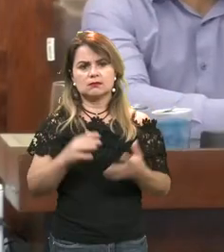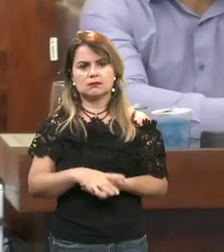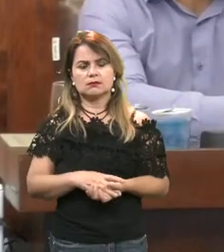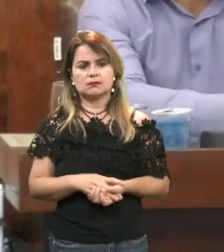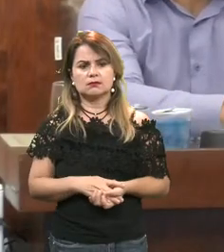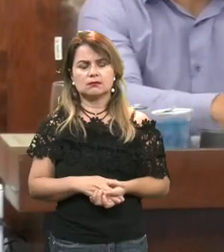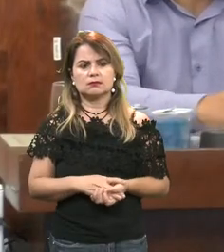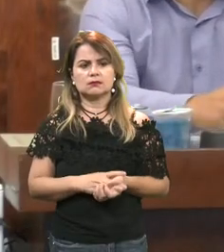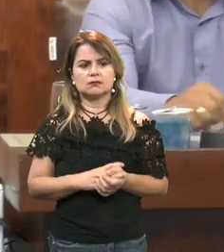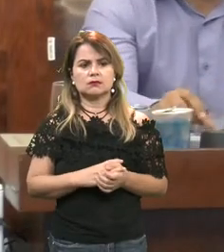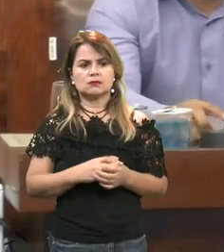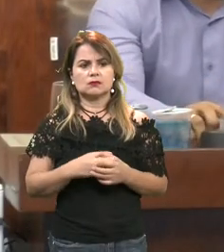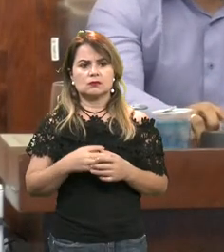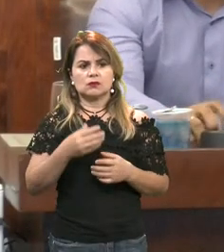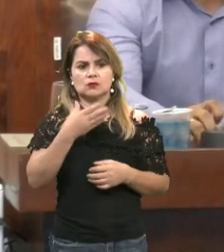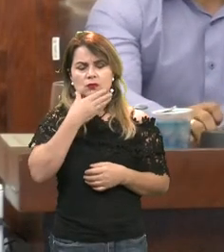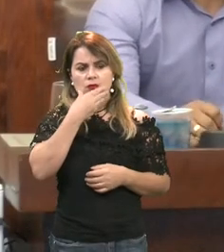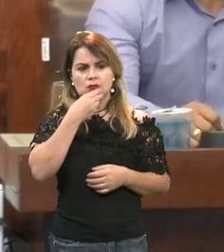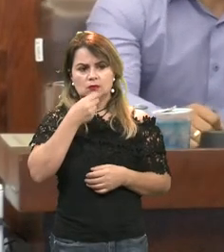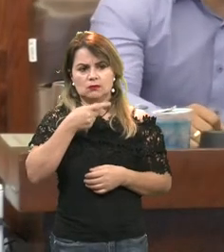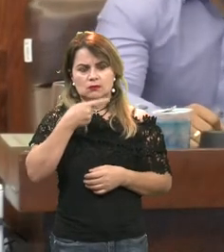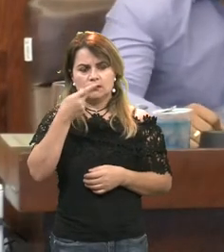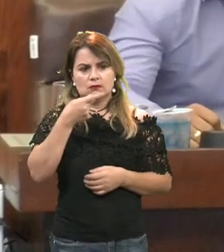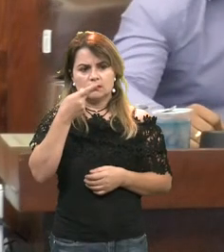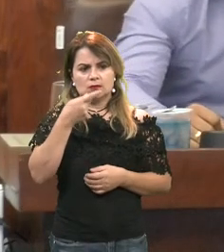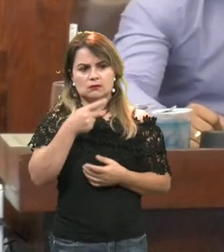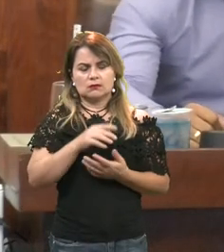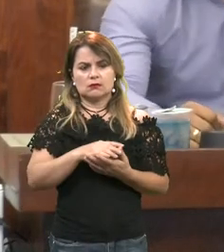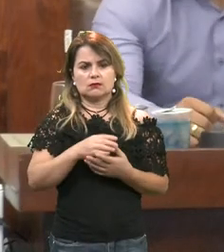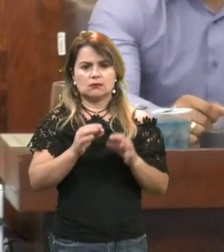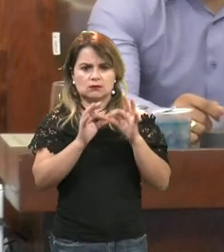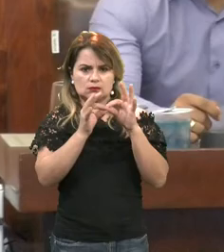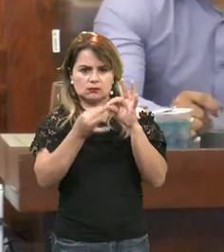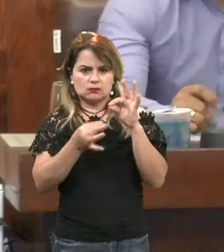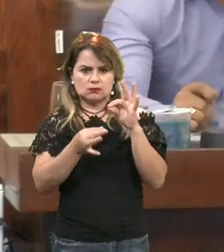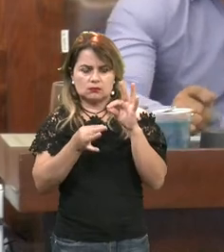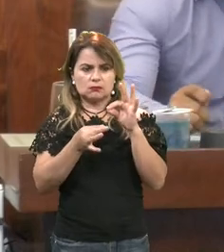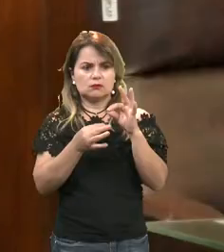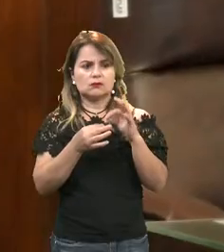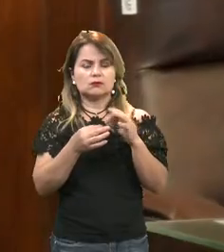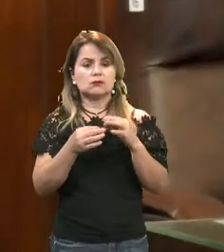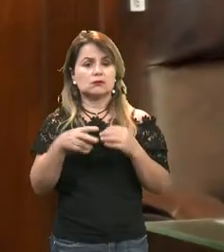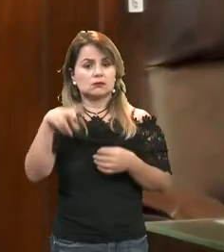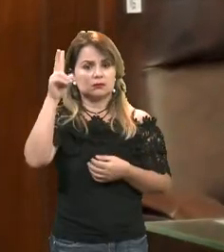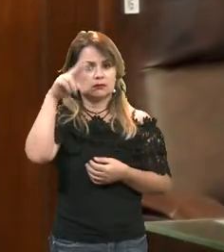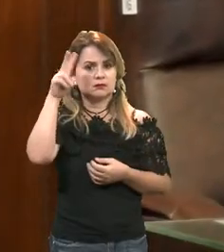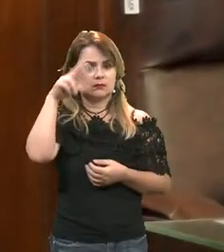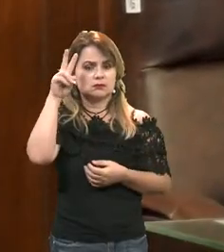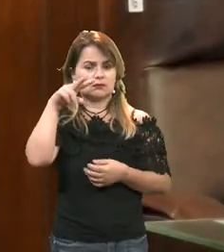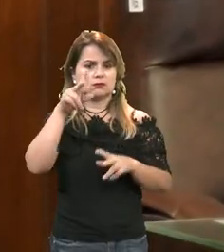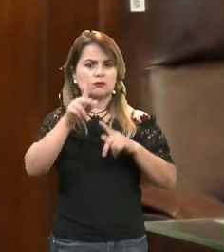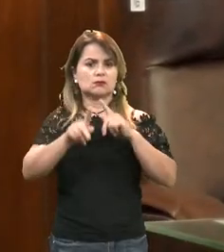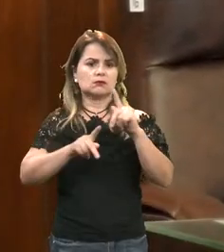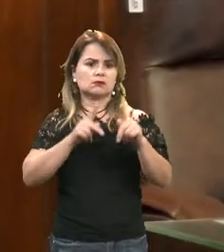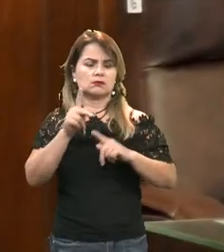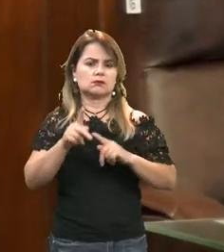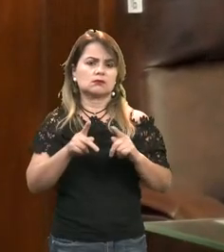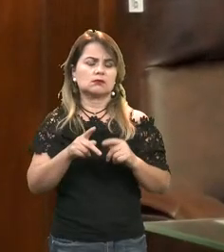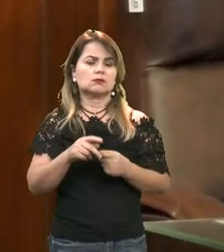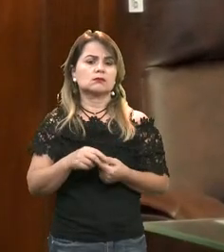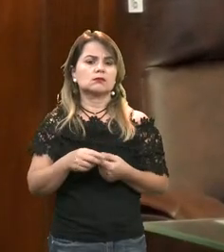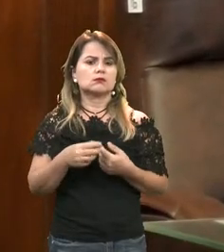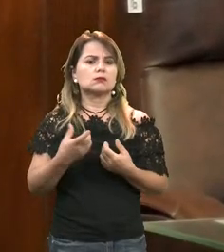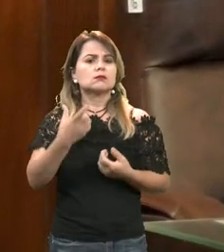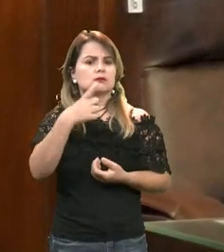Doutor Joaquim, pede a palavra. Tem a palavra, doutor. É bem breve. Quero lembrá-los que já existem associações no